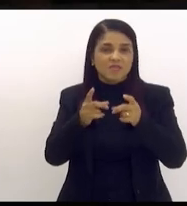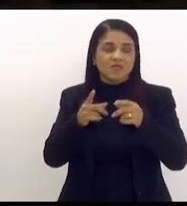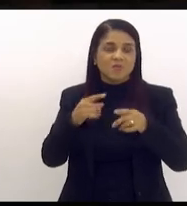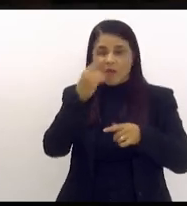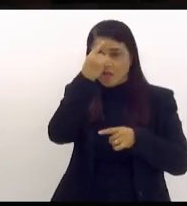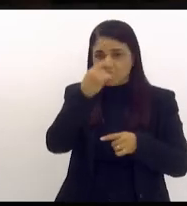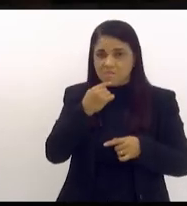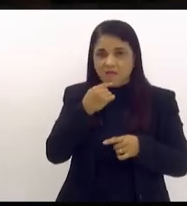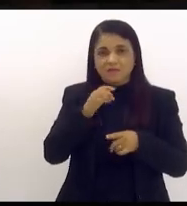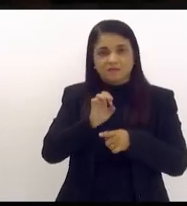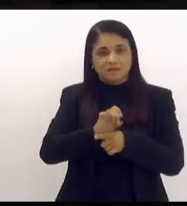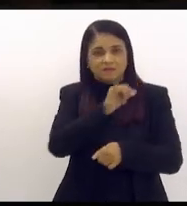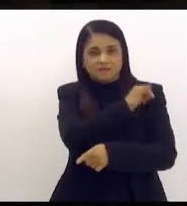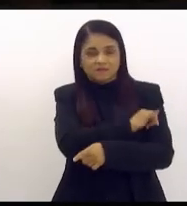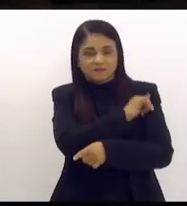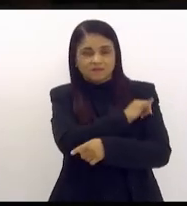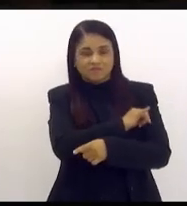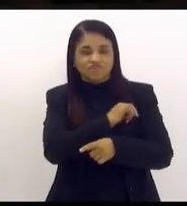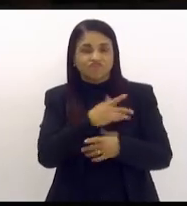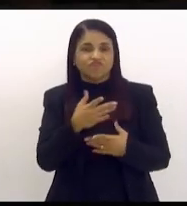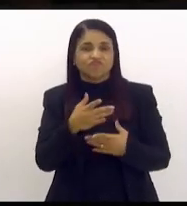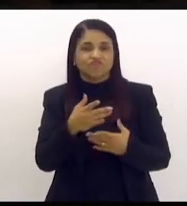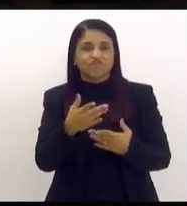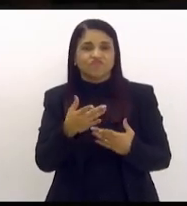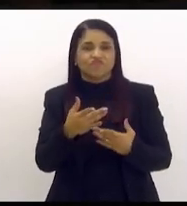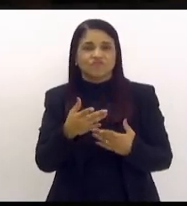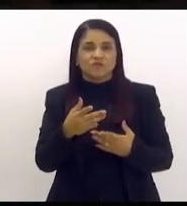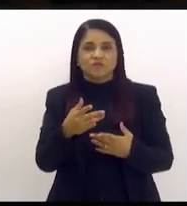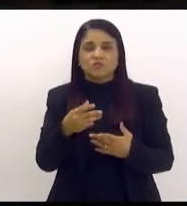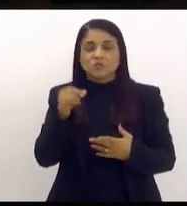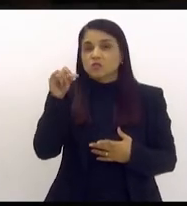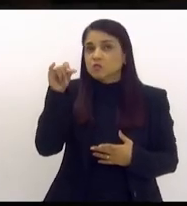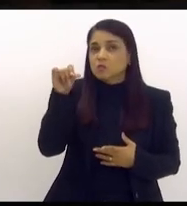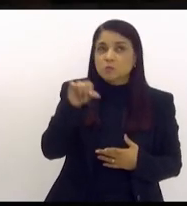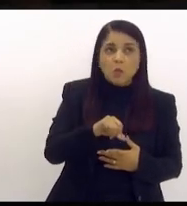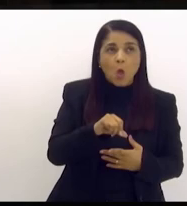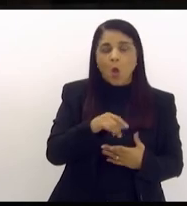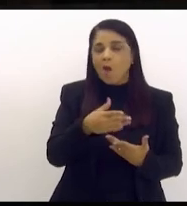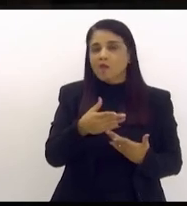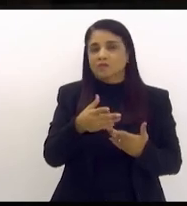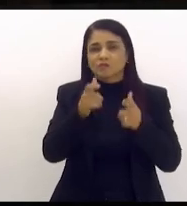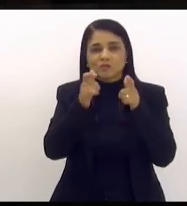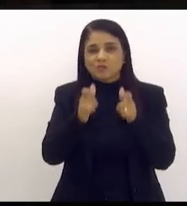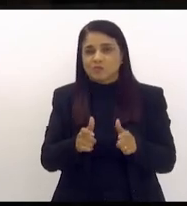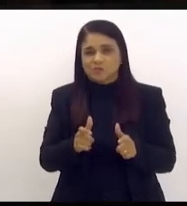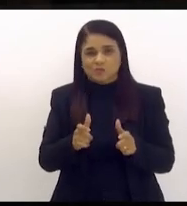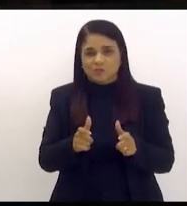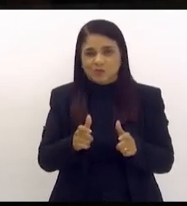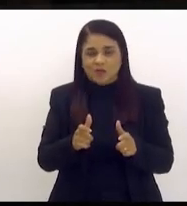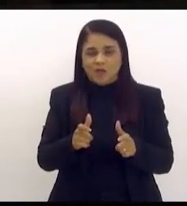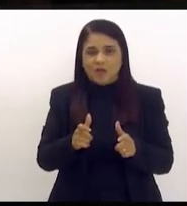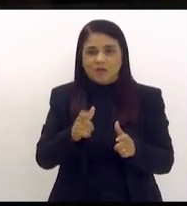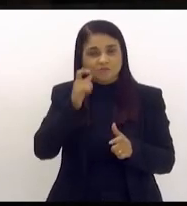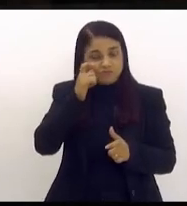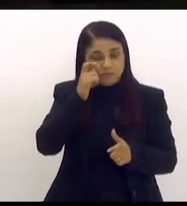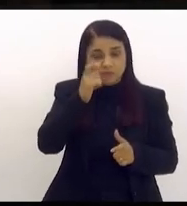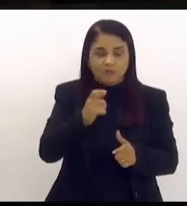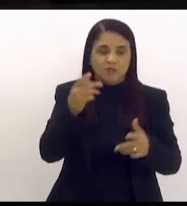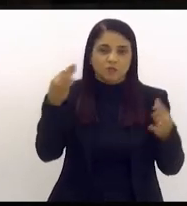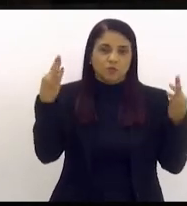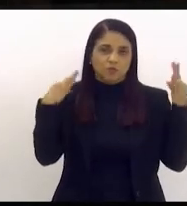Rio de Janeiro como como se o Rio de Janeiro fosse um dos dos últimos lugares a de interesse turístico